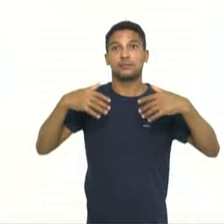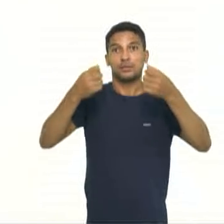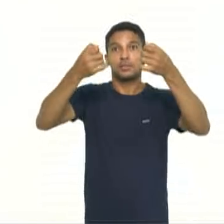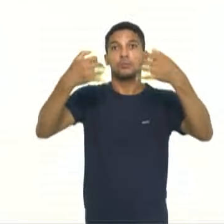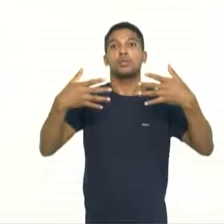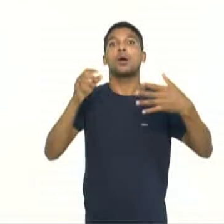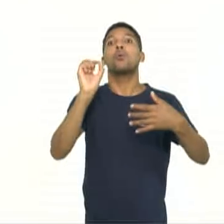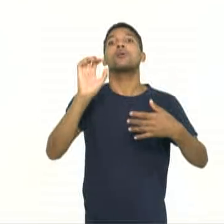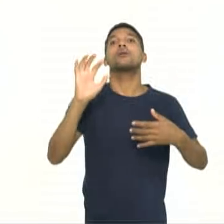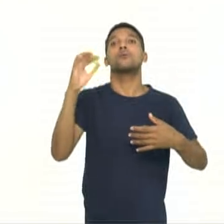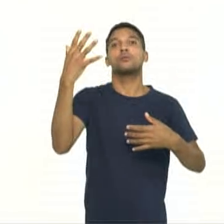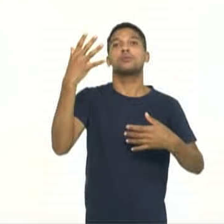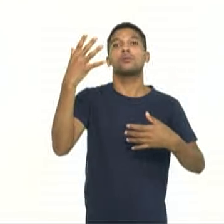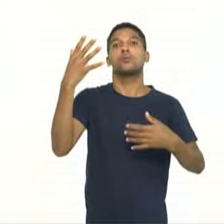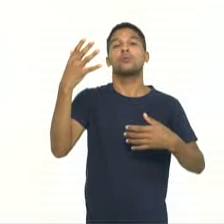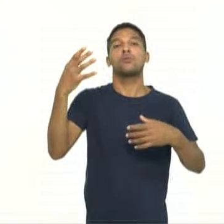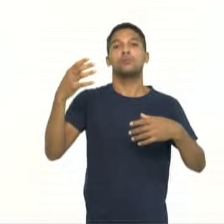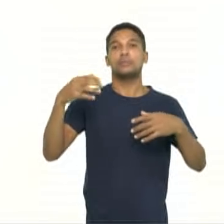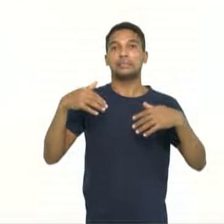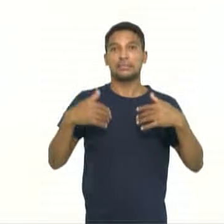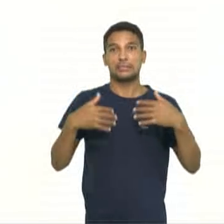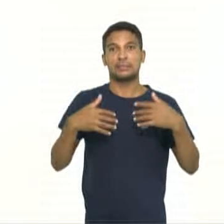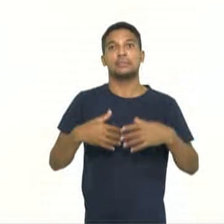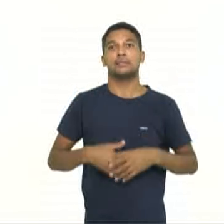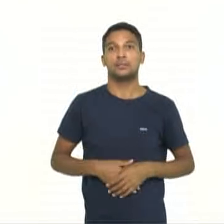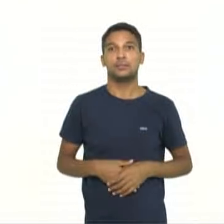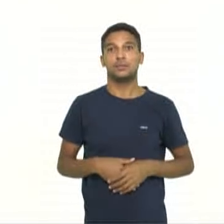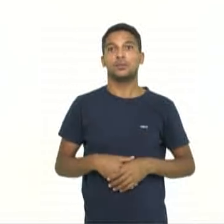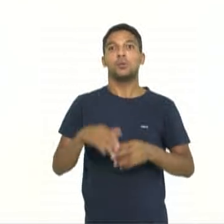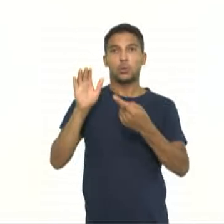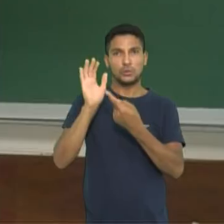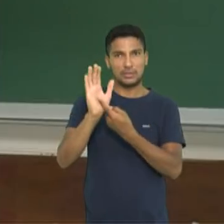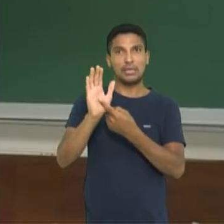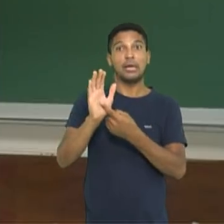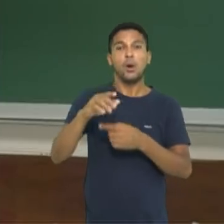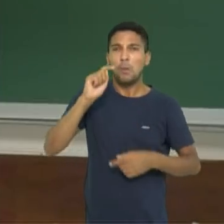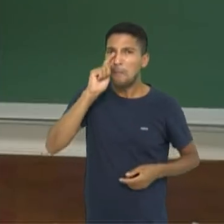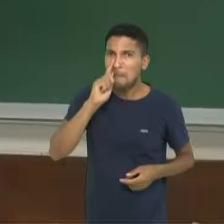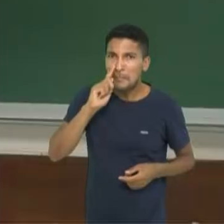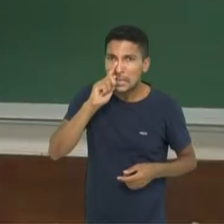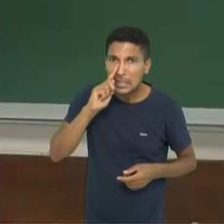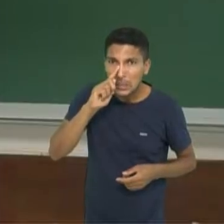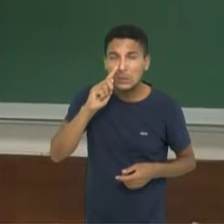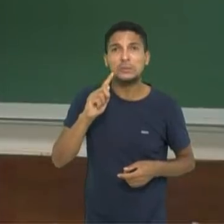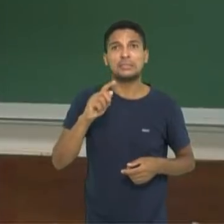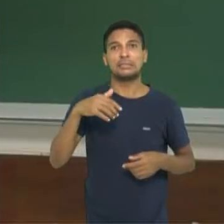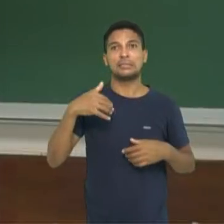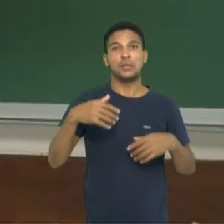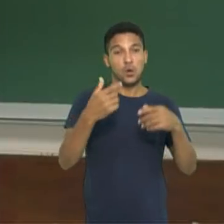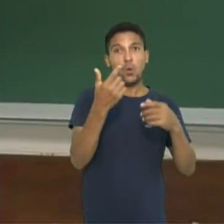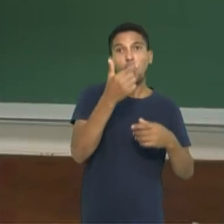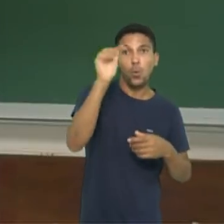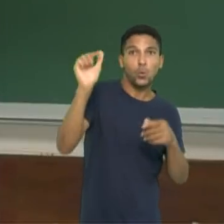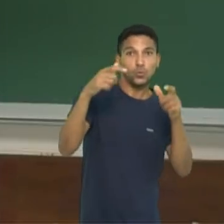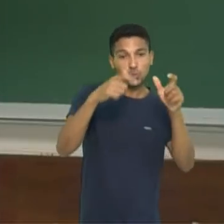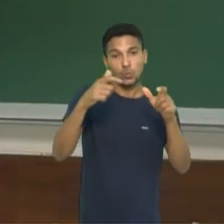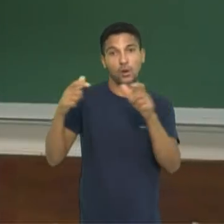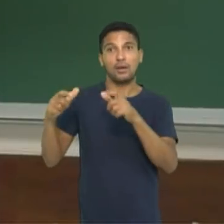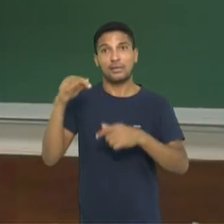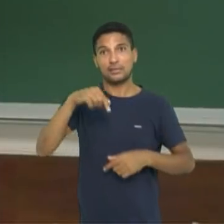trata com maior ênfase, né, que é essa possibilidade de vir a acontecer essa tragédia novamente em outros locais aqui no nosso